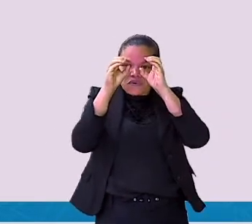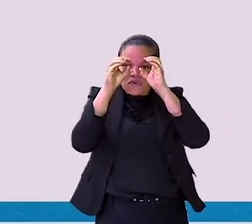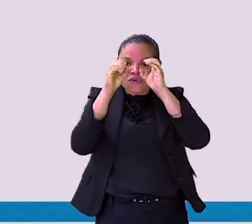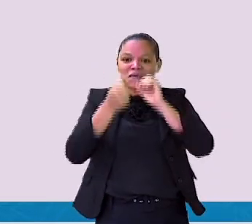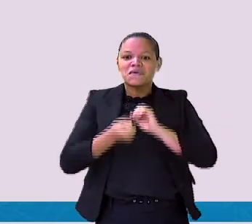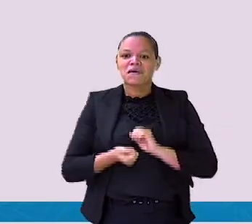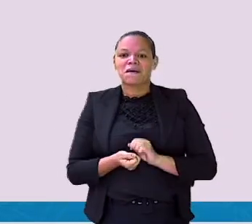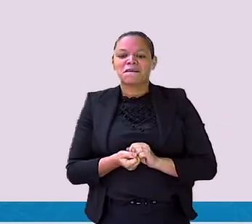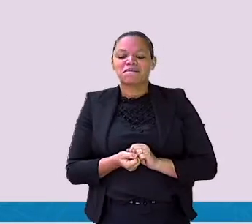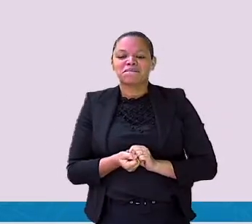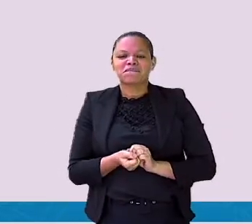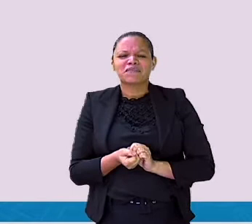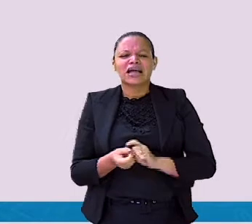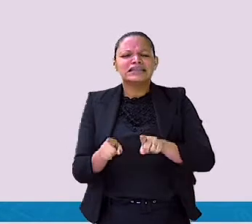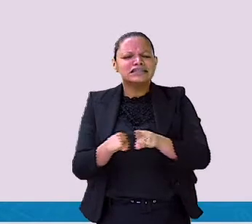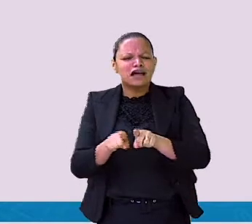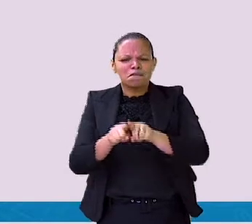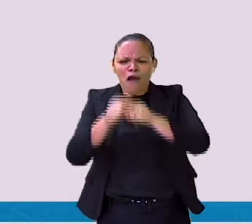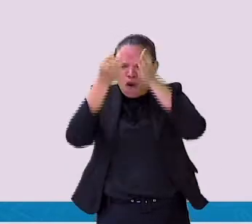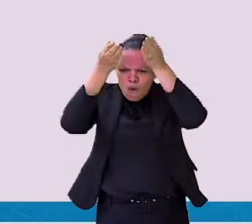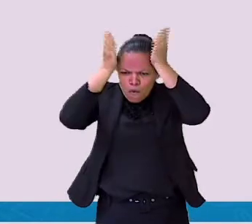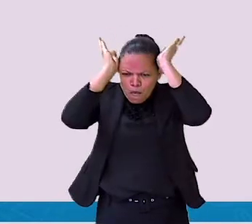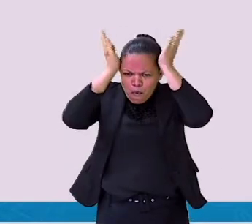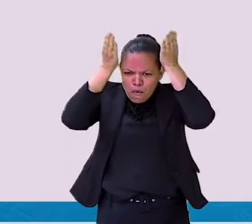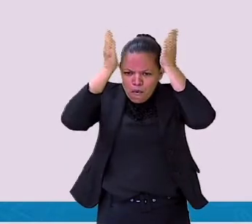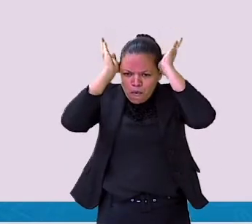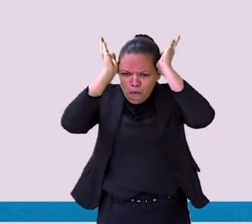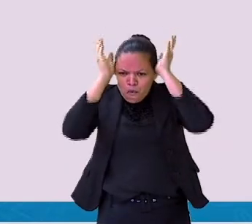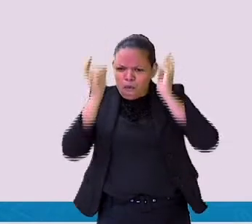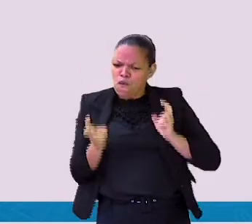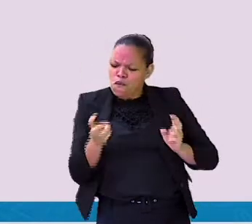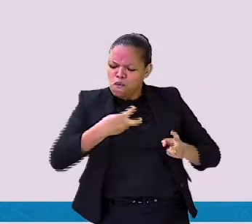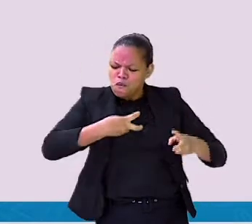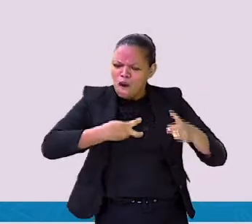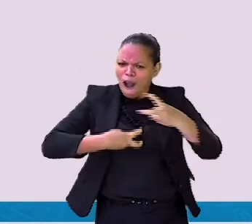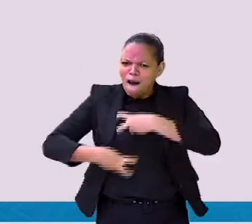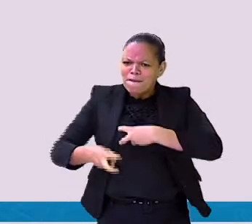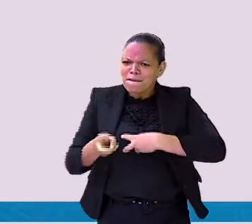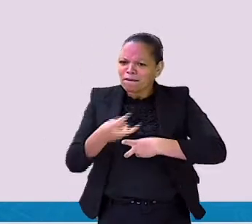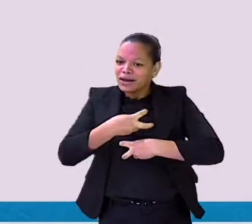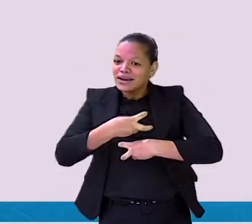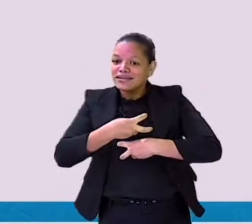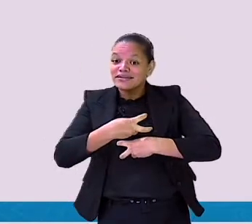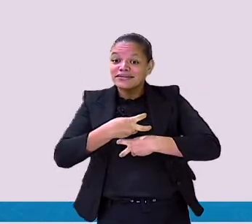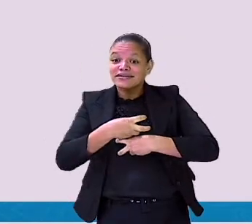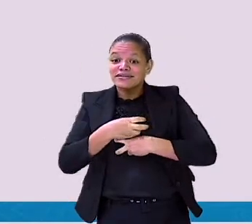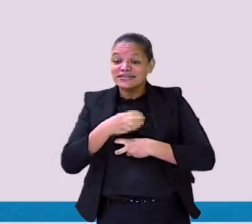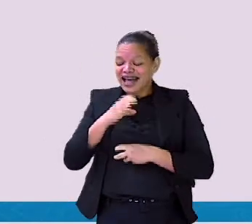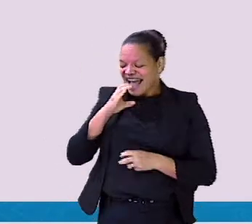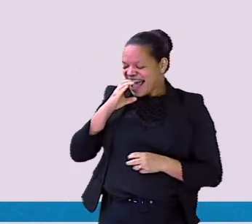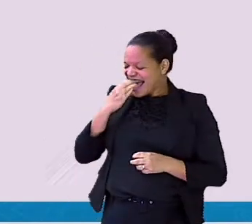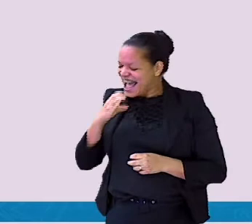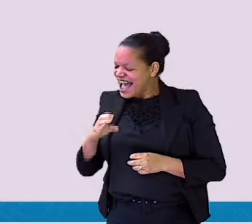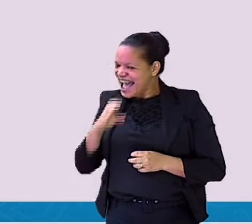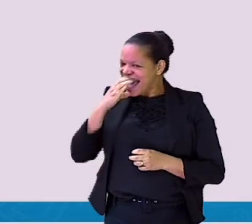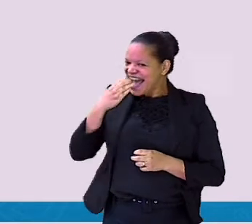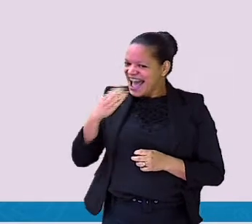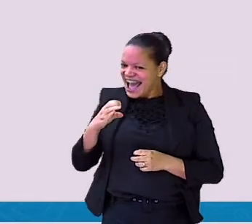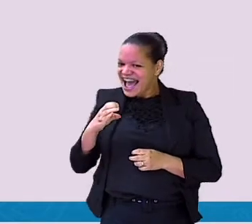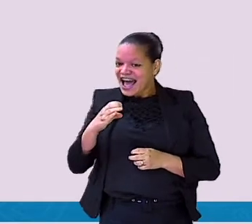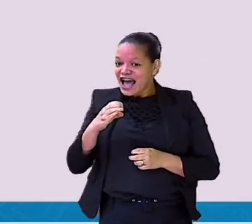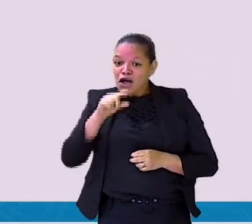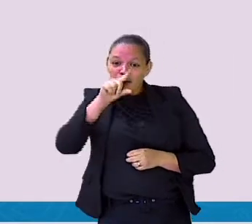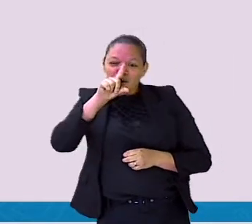Dona Corujinha, o burro, a preguiça, a hiena, o